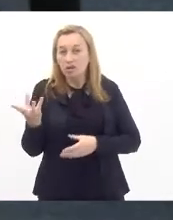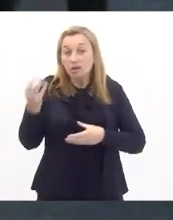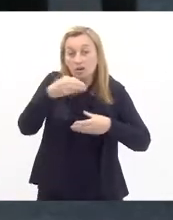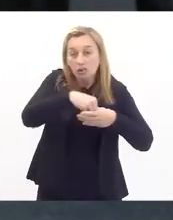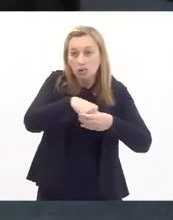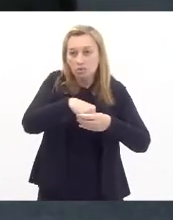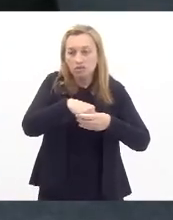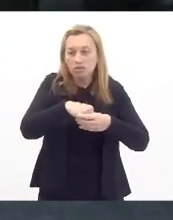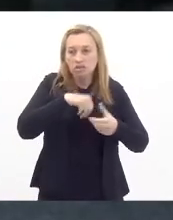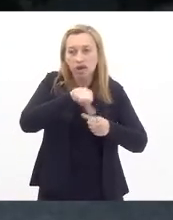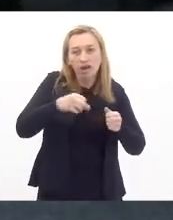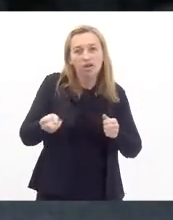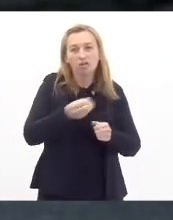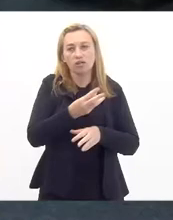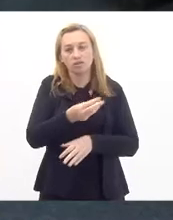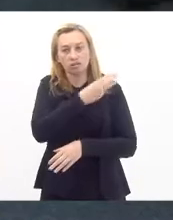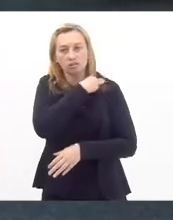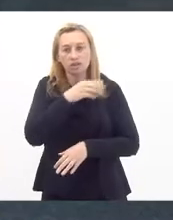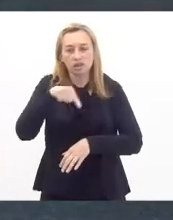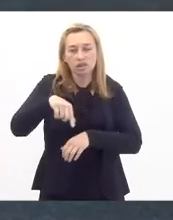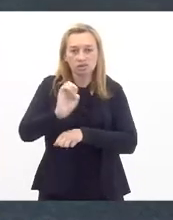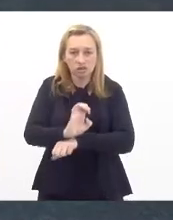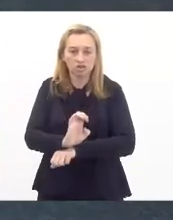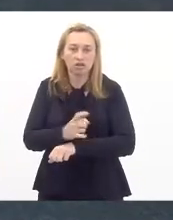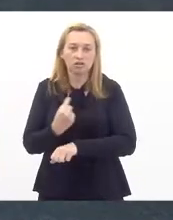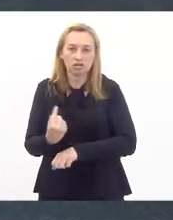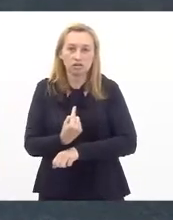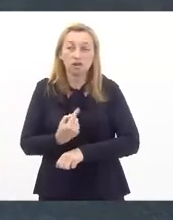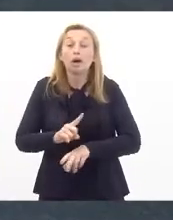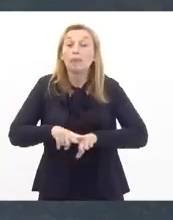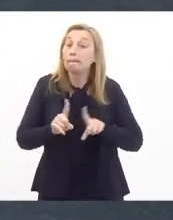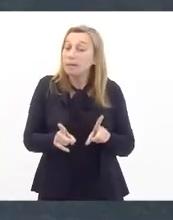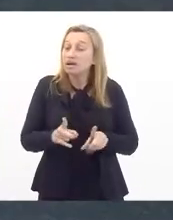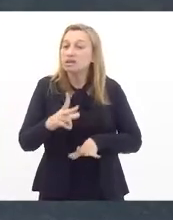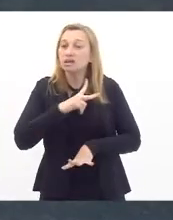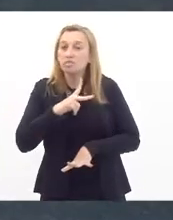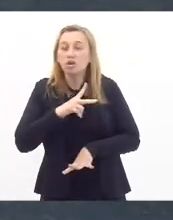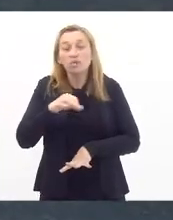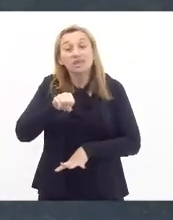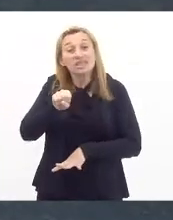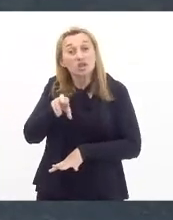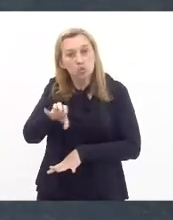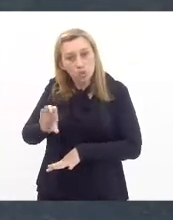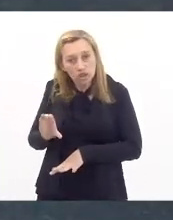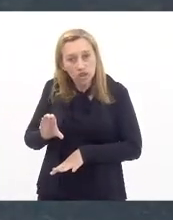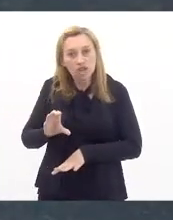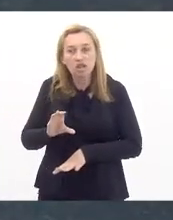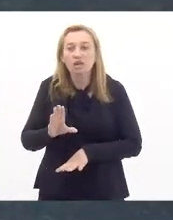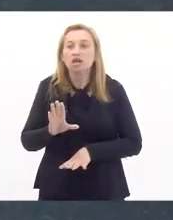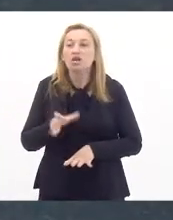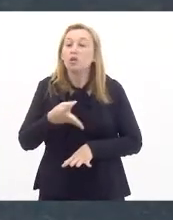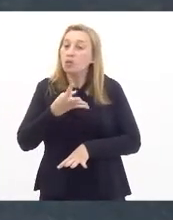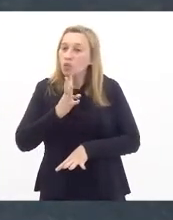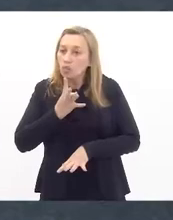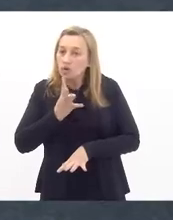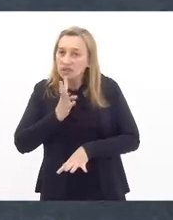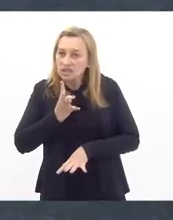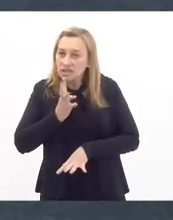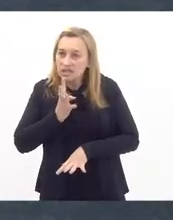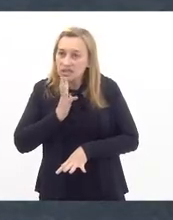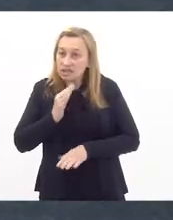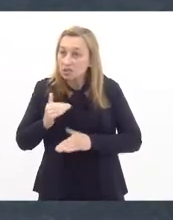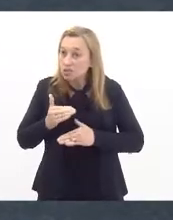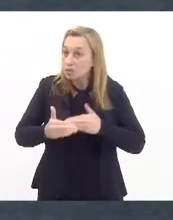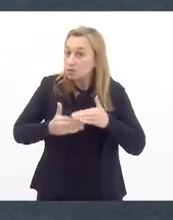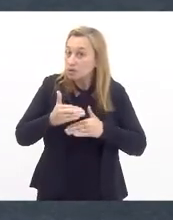implementação da reforma do ensino médio aqui no nosso estado mas a própria Seduc fez um reconhecimento da